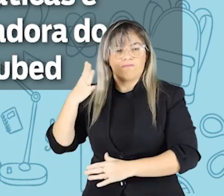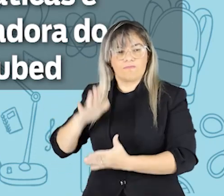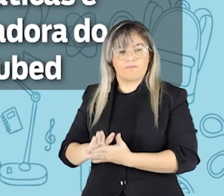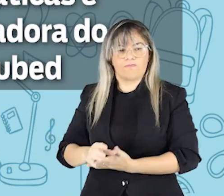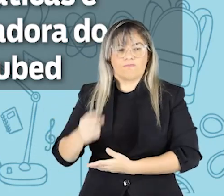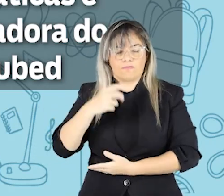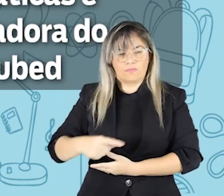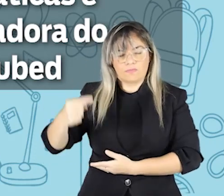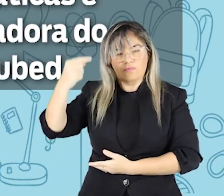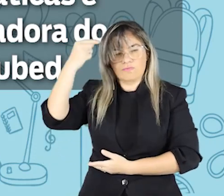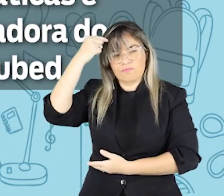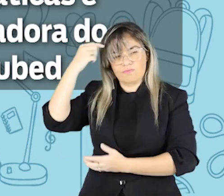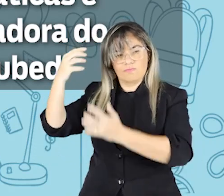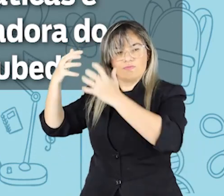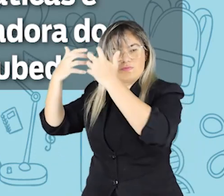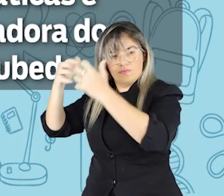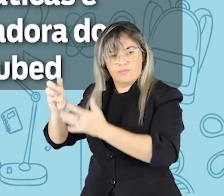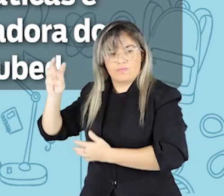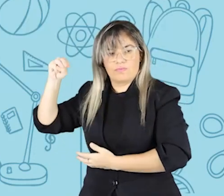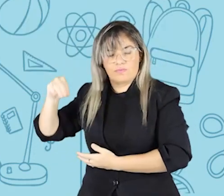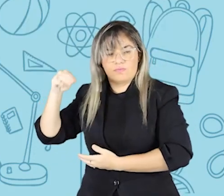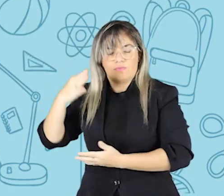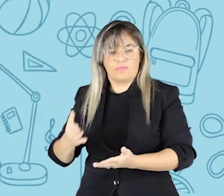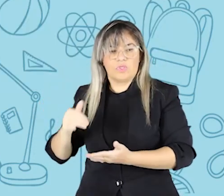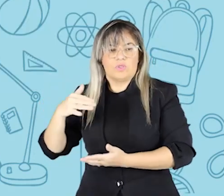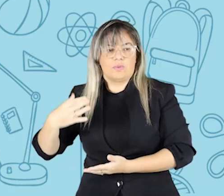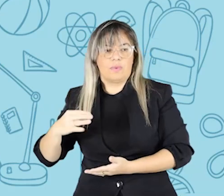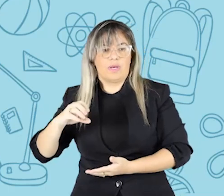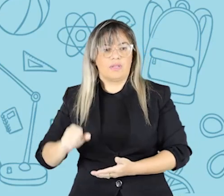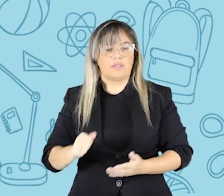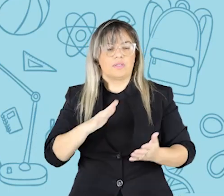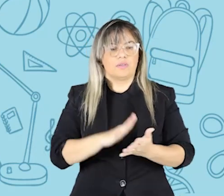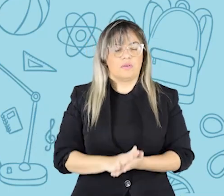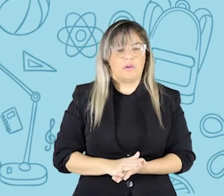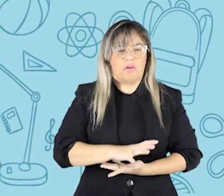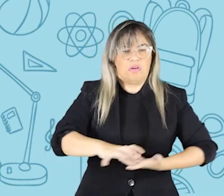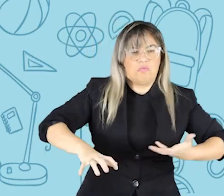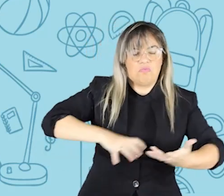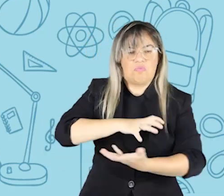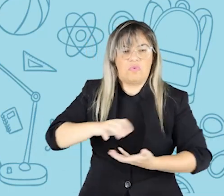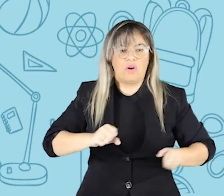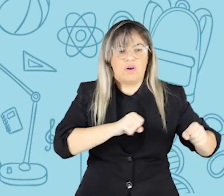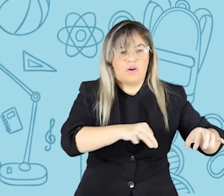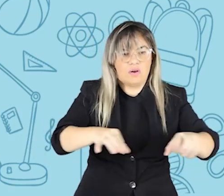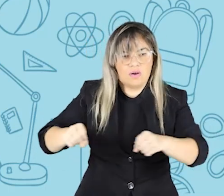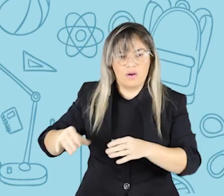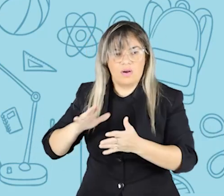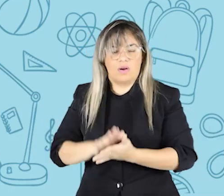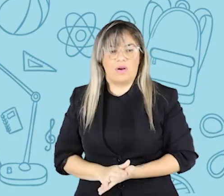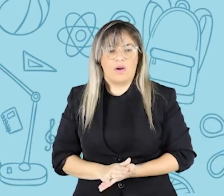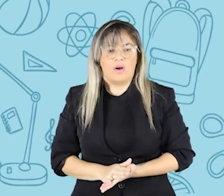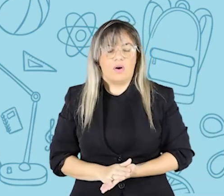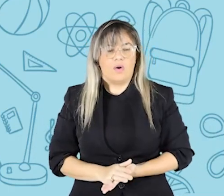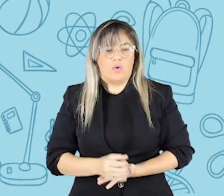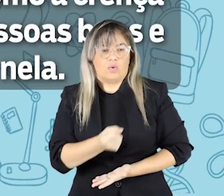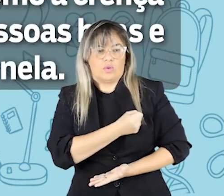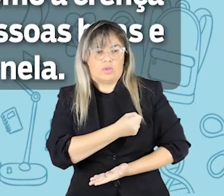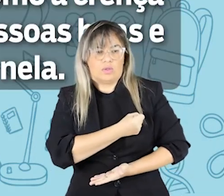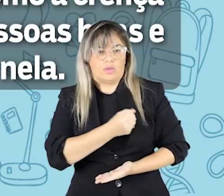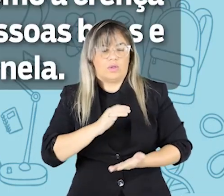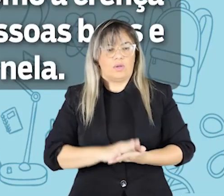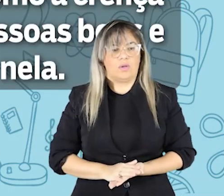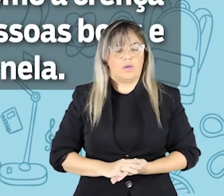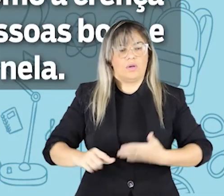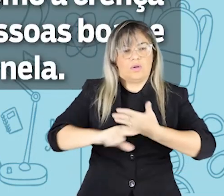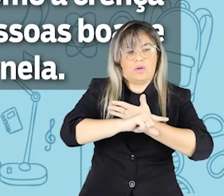Matemáticas e cofundadora do YouGBet, vem revolucionando a maneira de ensinar a matéria dos números. Autora